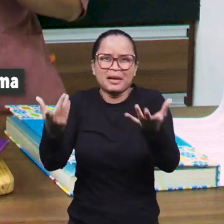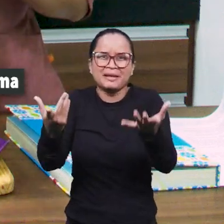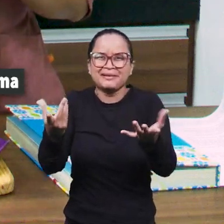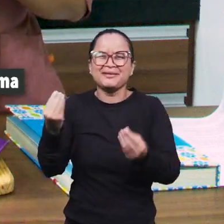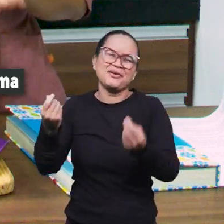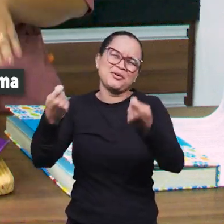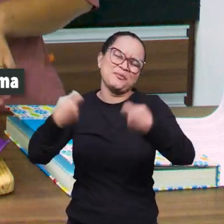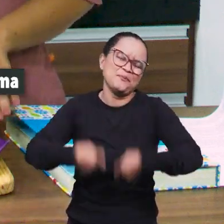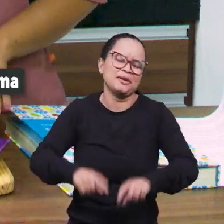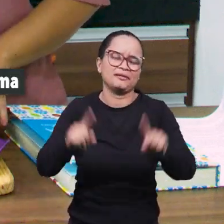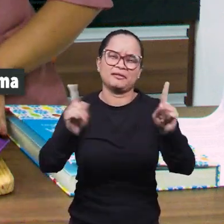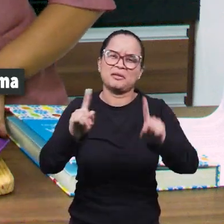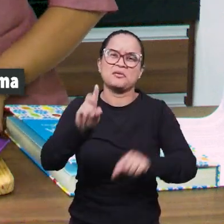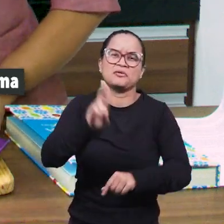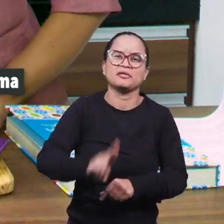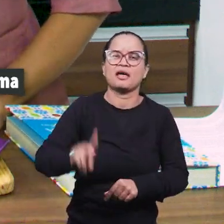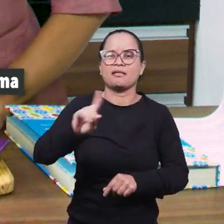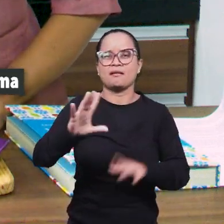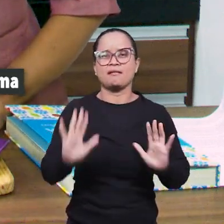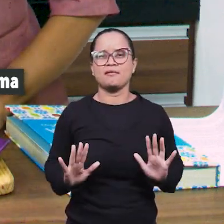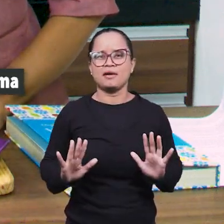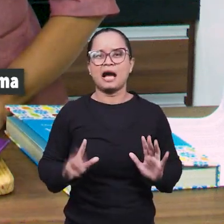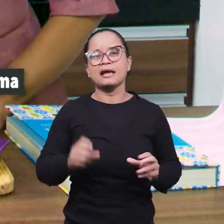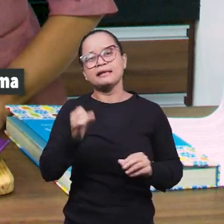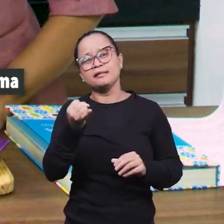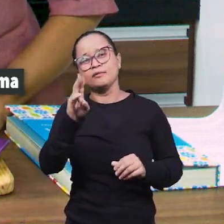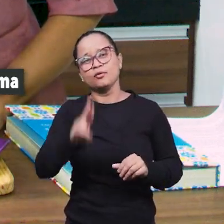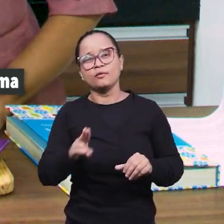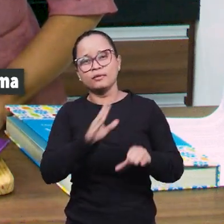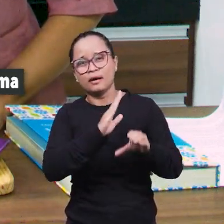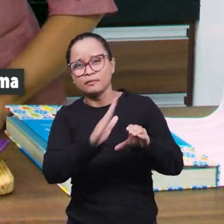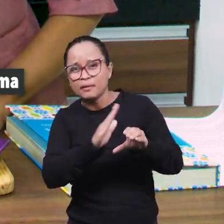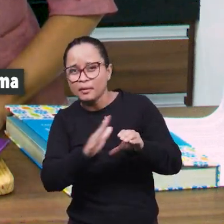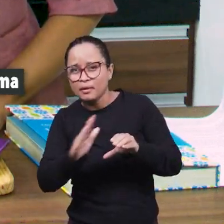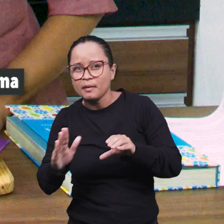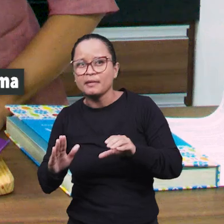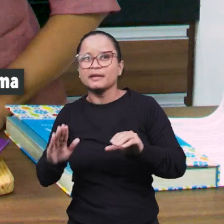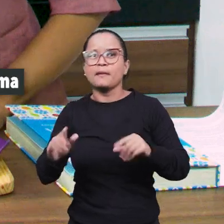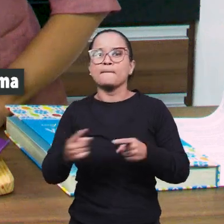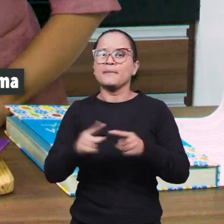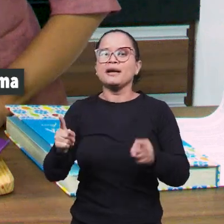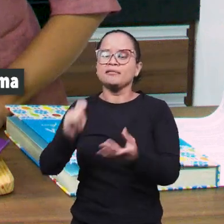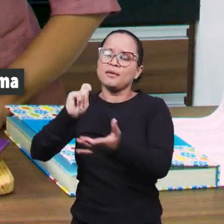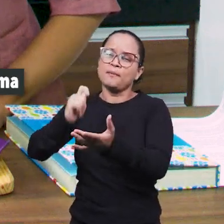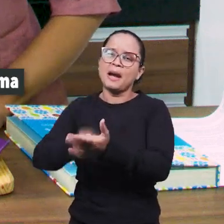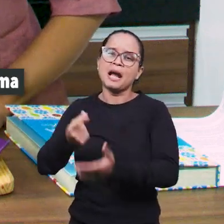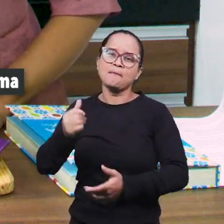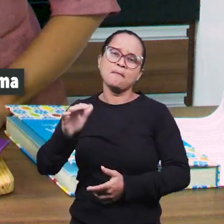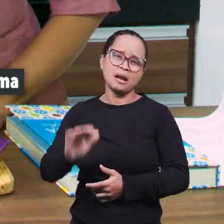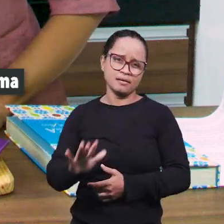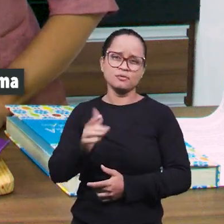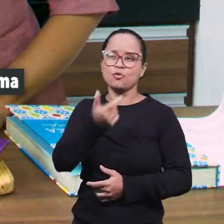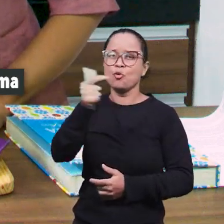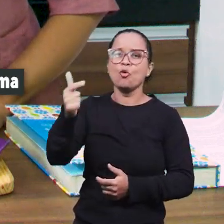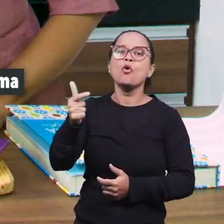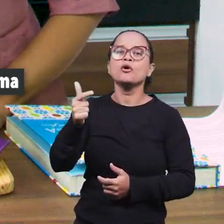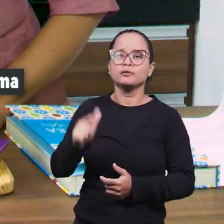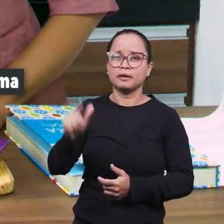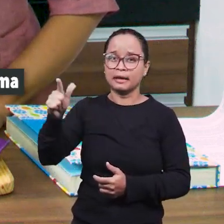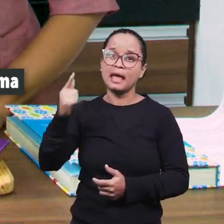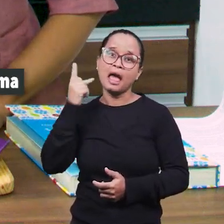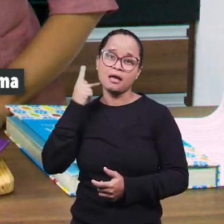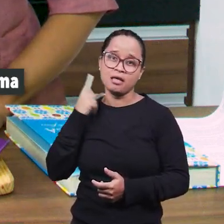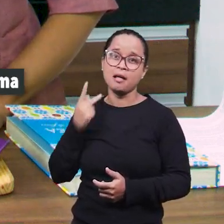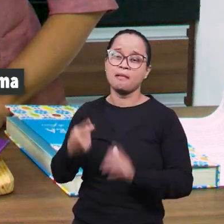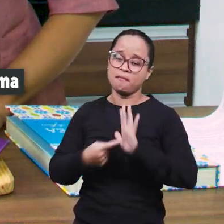4 resolve. A não ser que você vai usar só como descascador. Mas aí você pode pagar mais barato naquele que a Aquila mostrou no